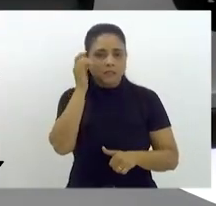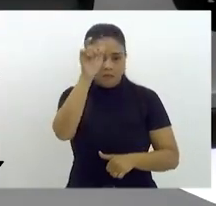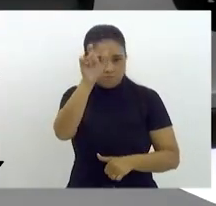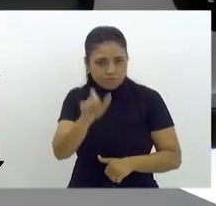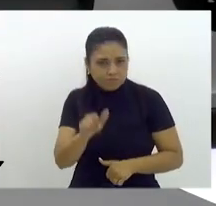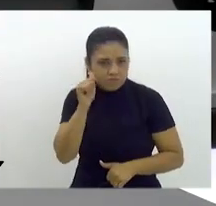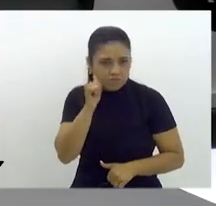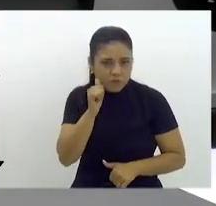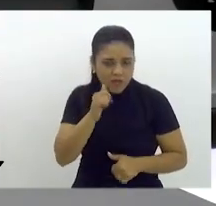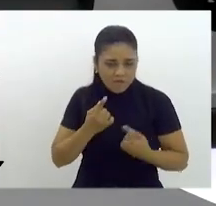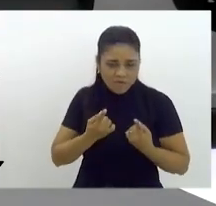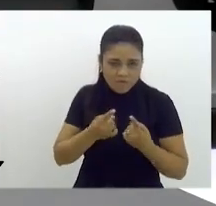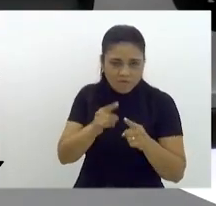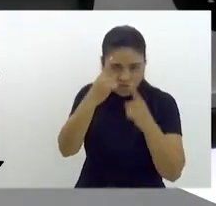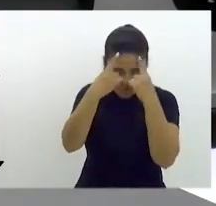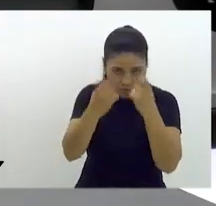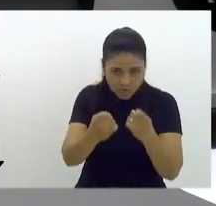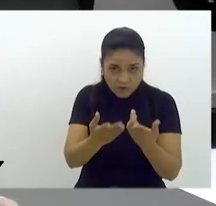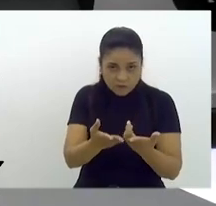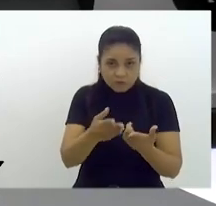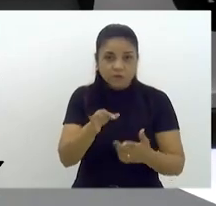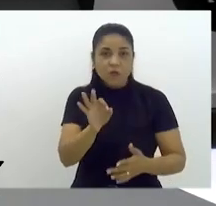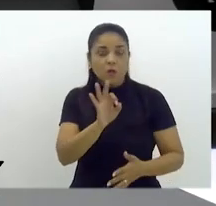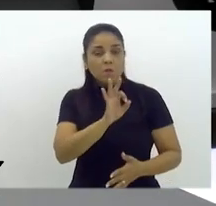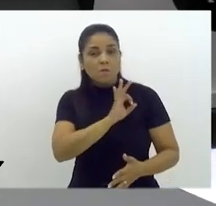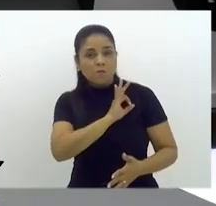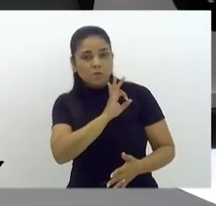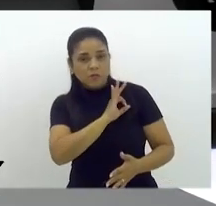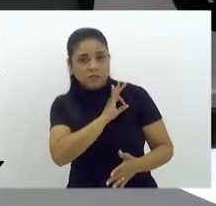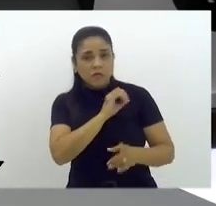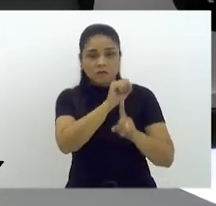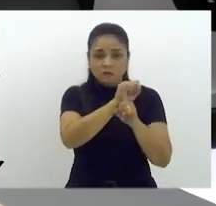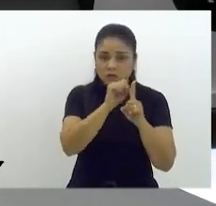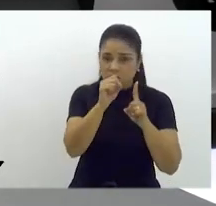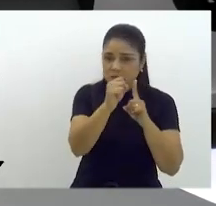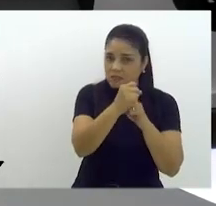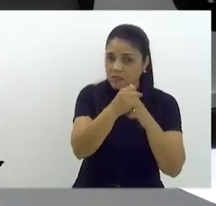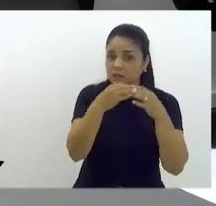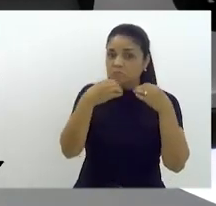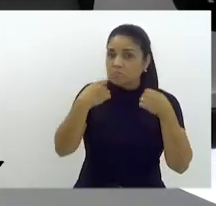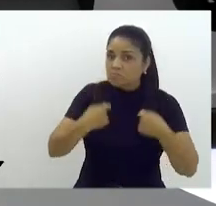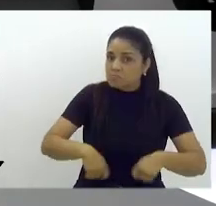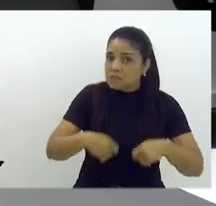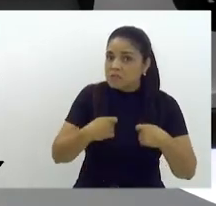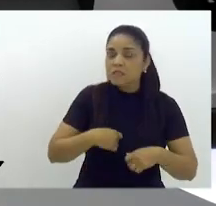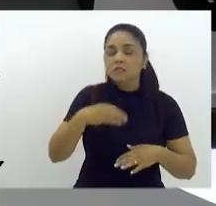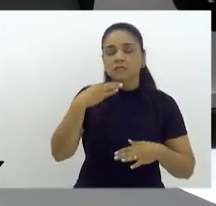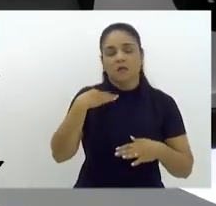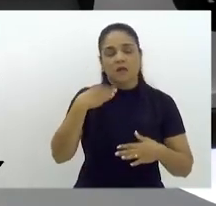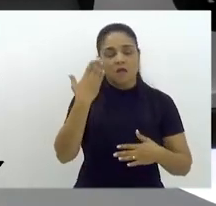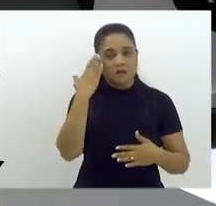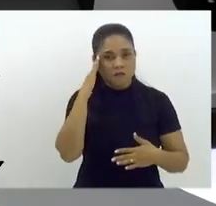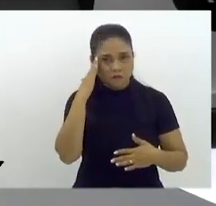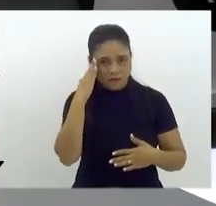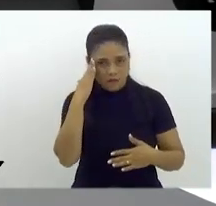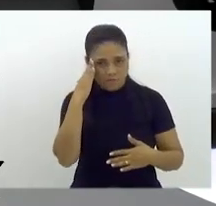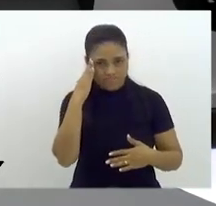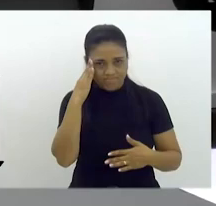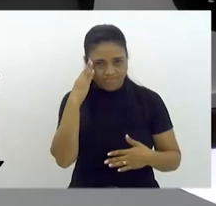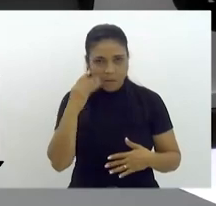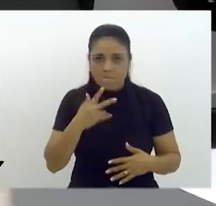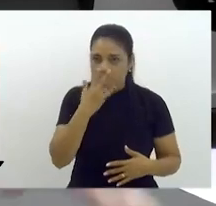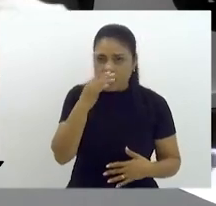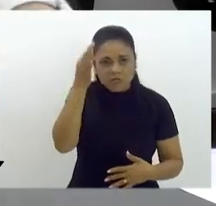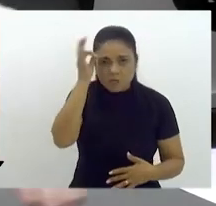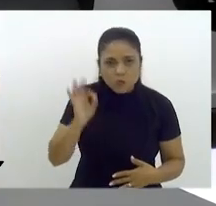que que eu acho que os policiais e a sociedade em geral ainda não compreendeu bem que é realmente a